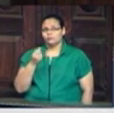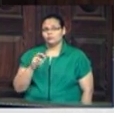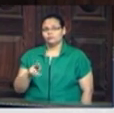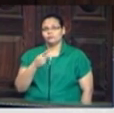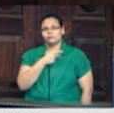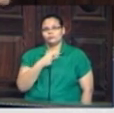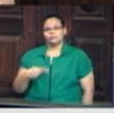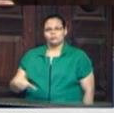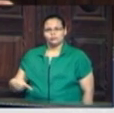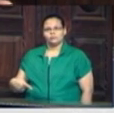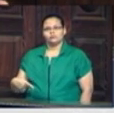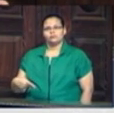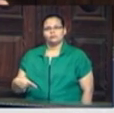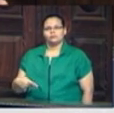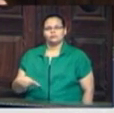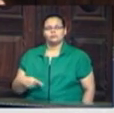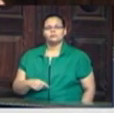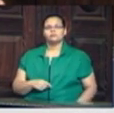senhores deputados,